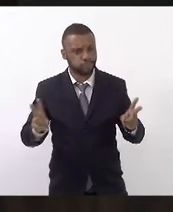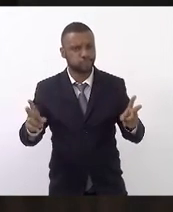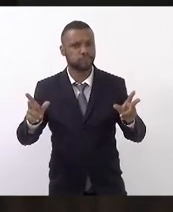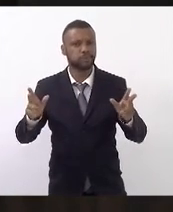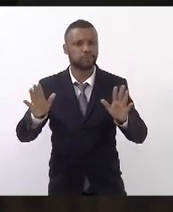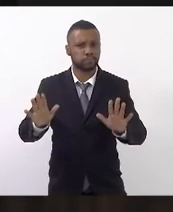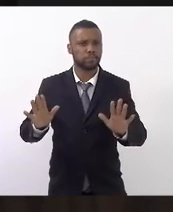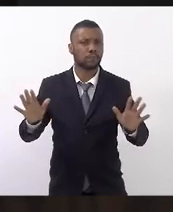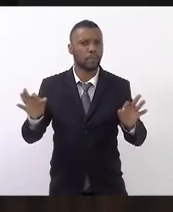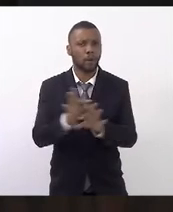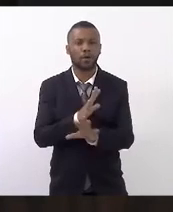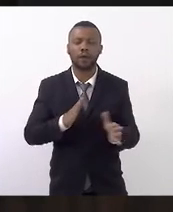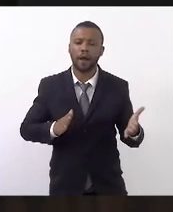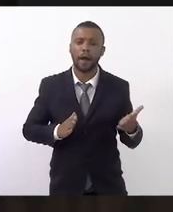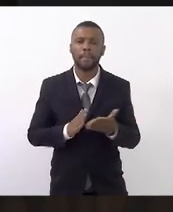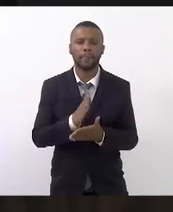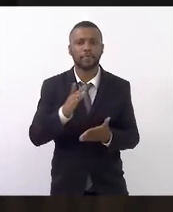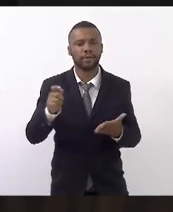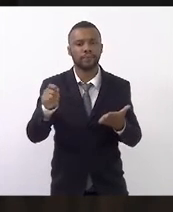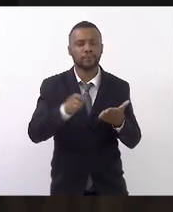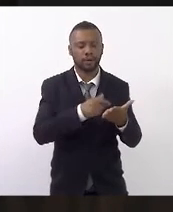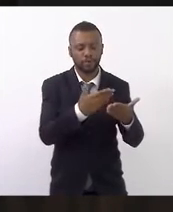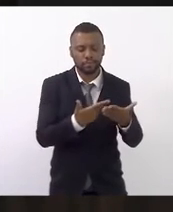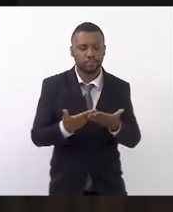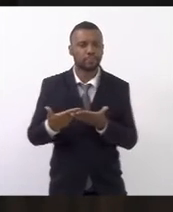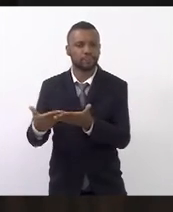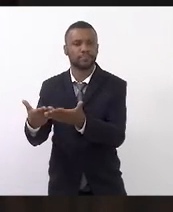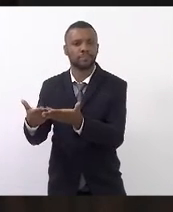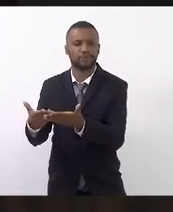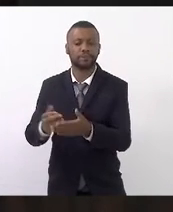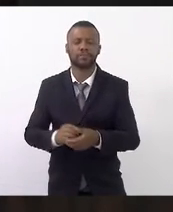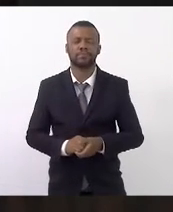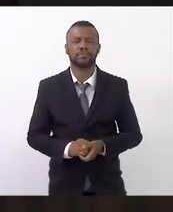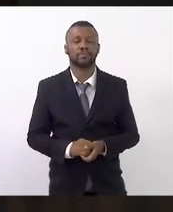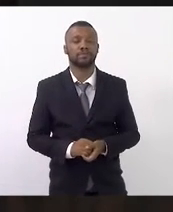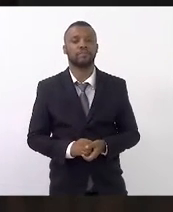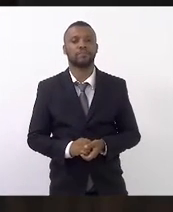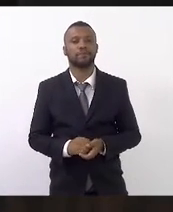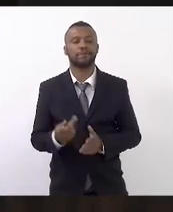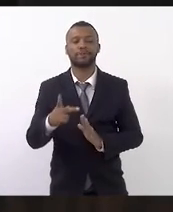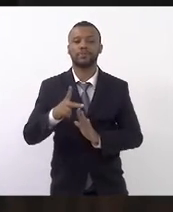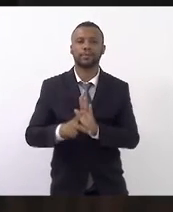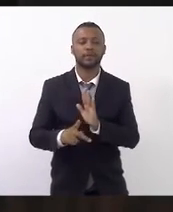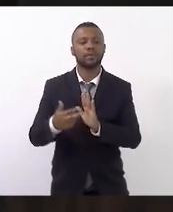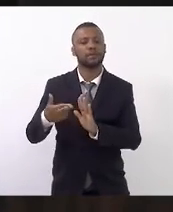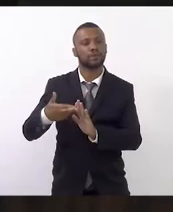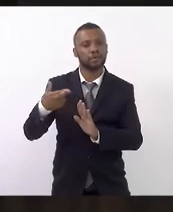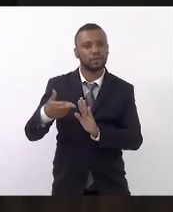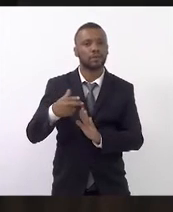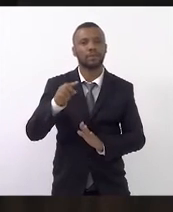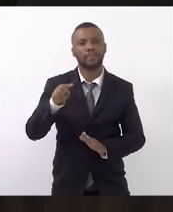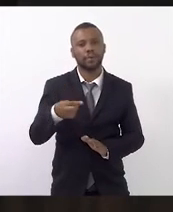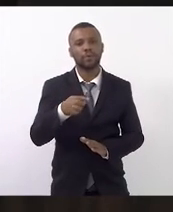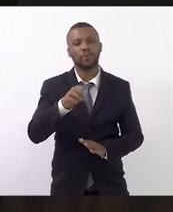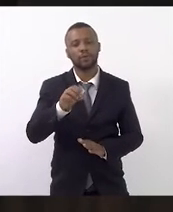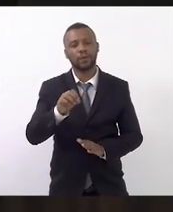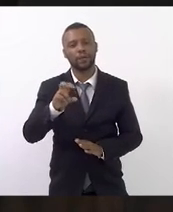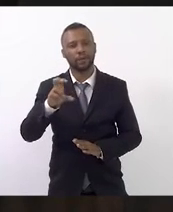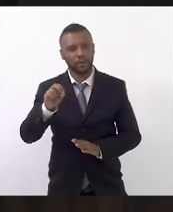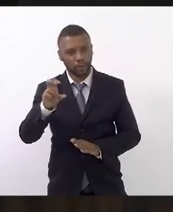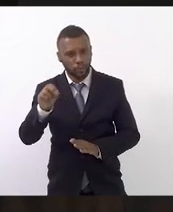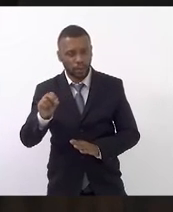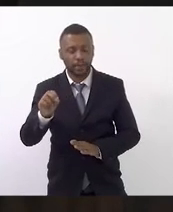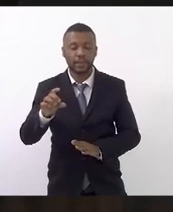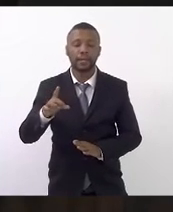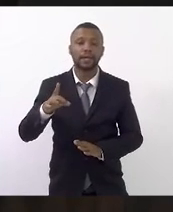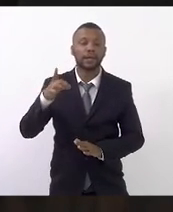estão. Aprovado. Vai à promulgação. Projeto de resolução 1050, de autoria do deputado